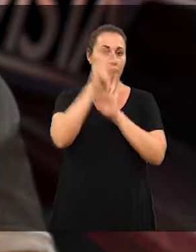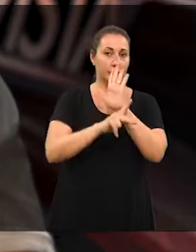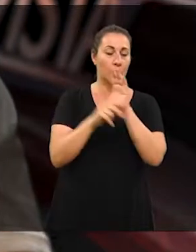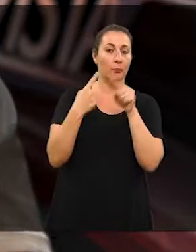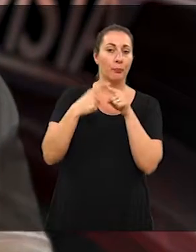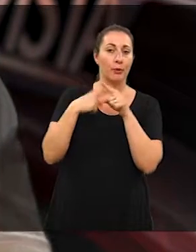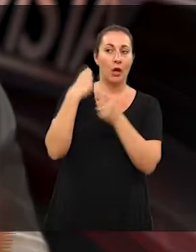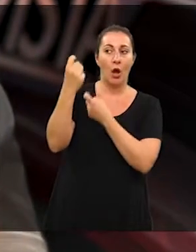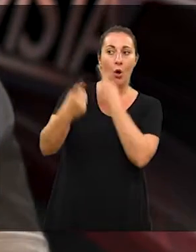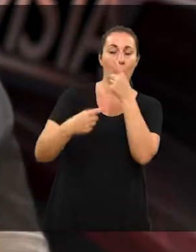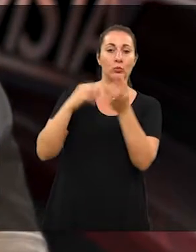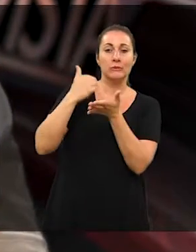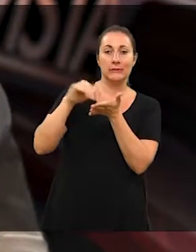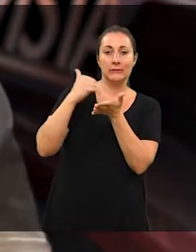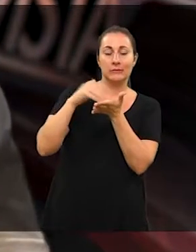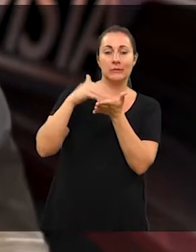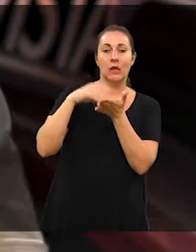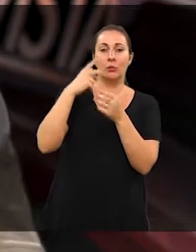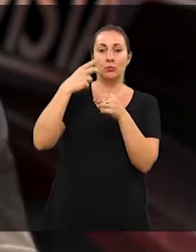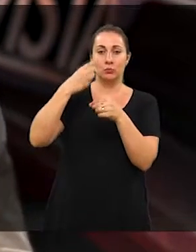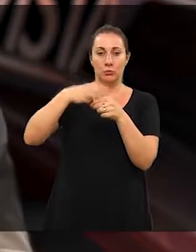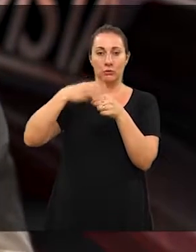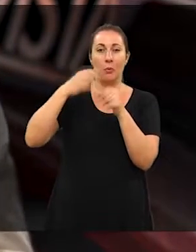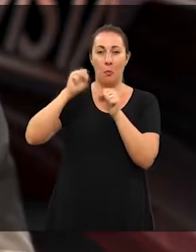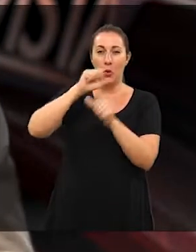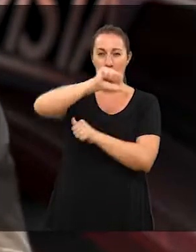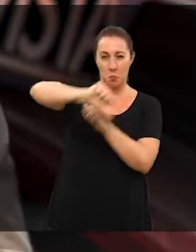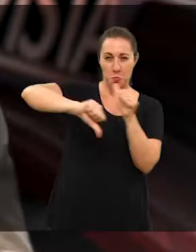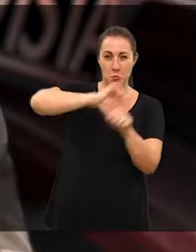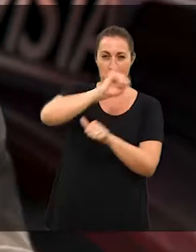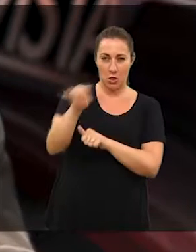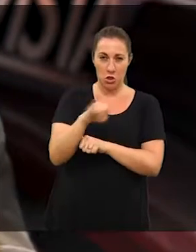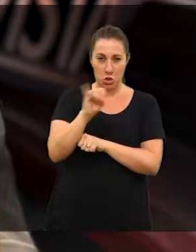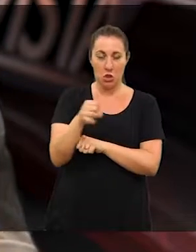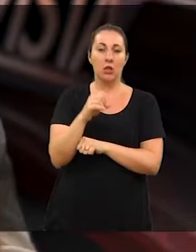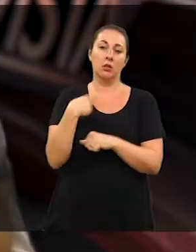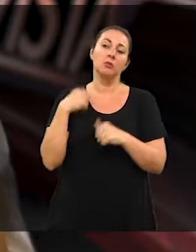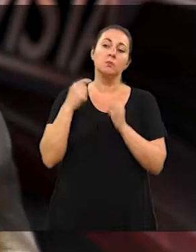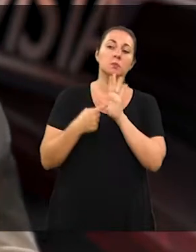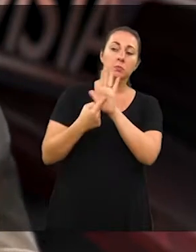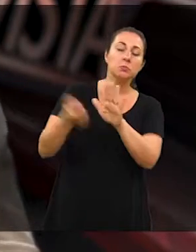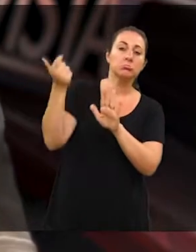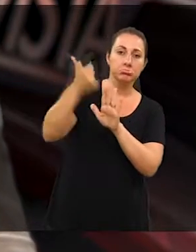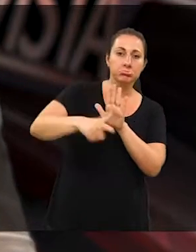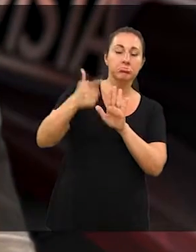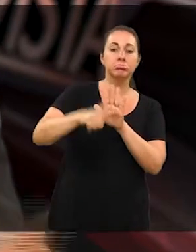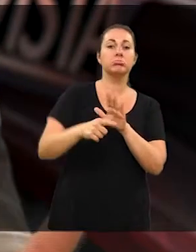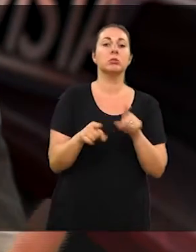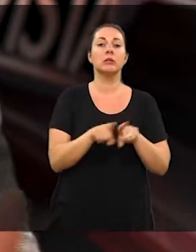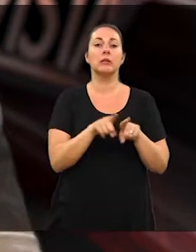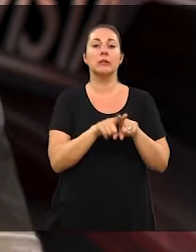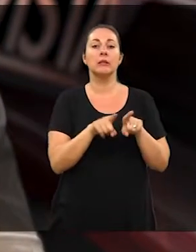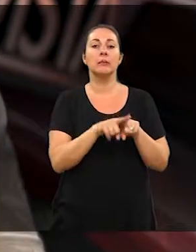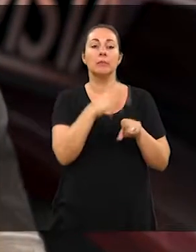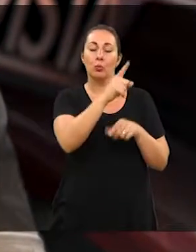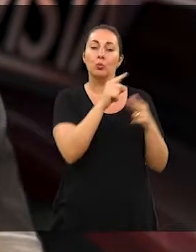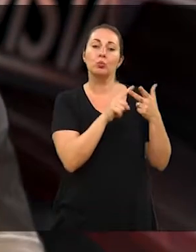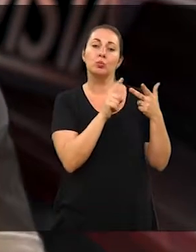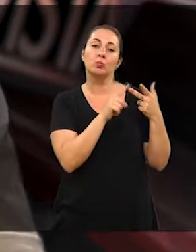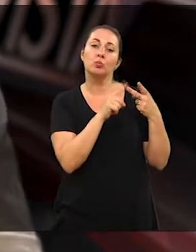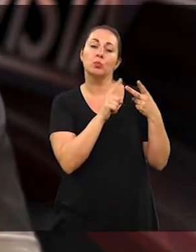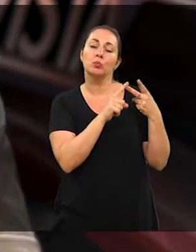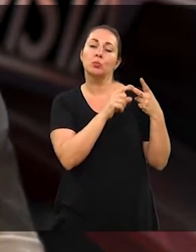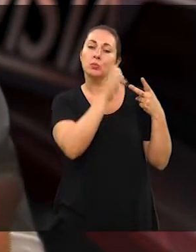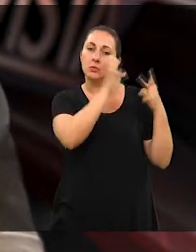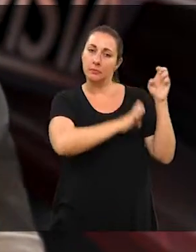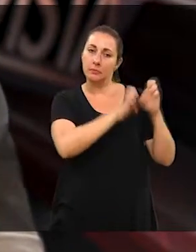alguns secretários municipais mudem, né, dos 32 municípios. E, da mesma forma, nós vamos apresentar para o pessoal da MUNOR, que vão assumir lá também.